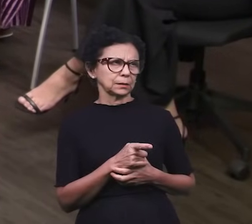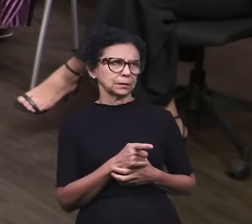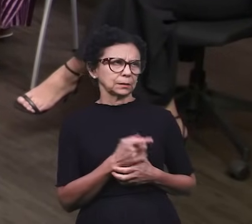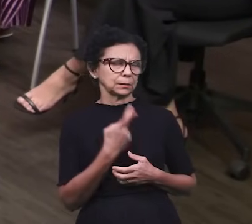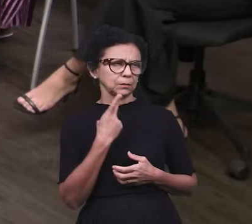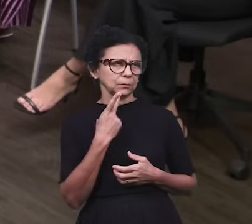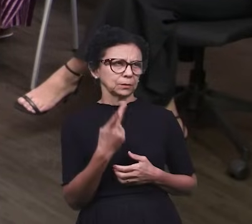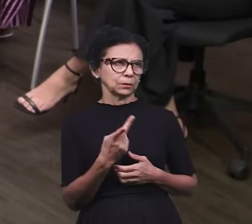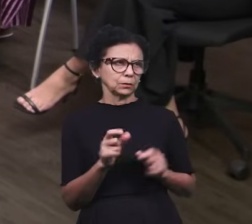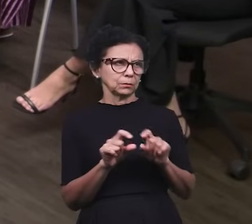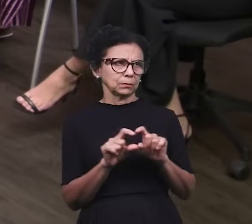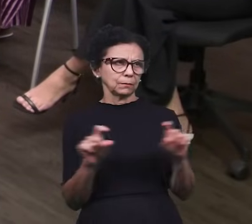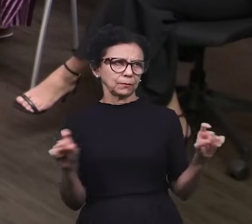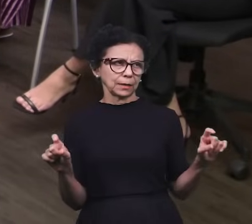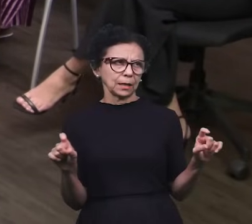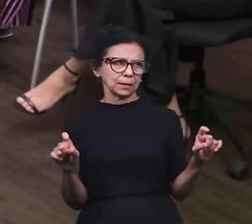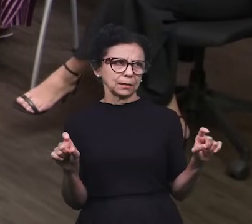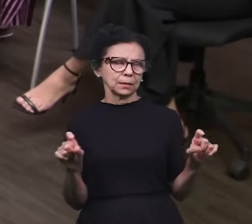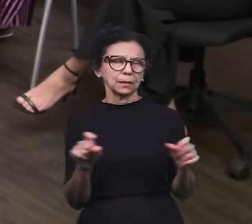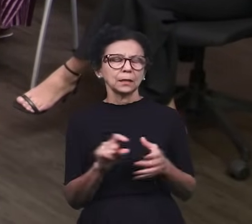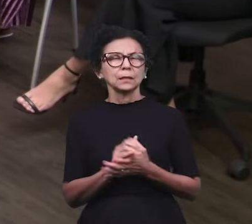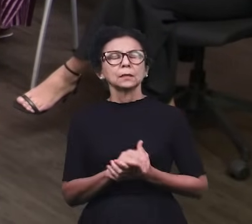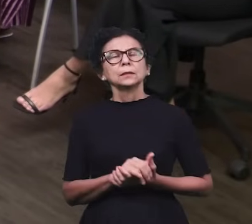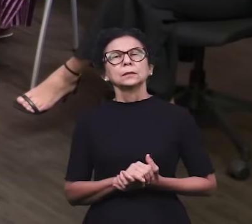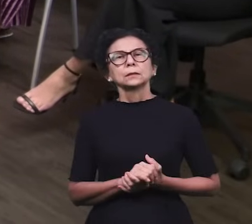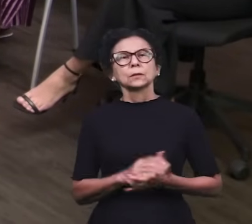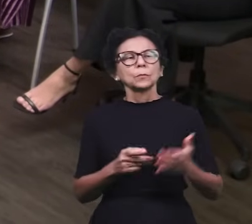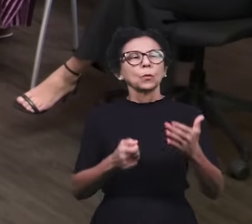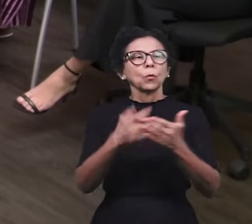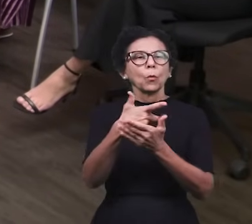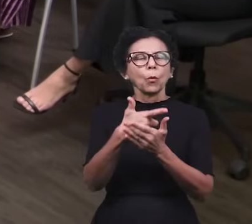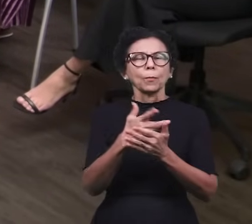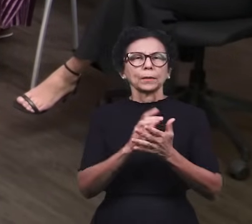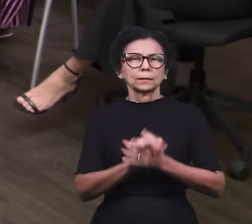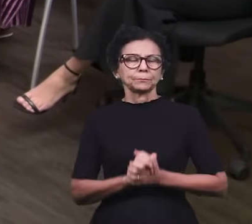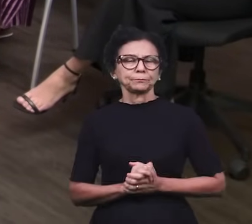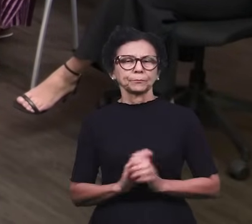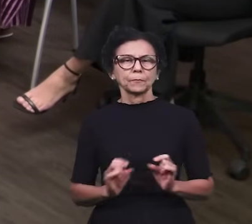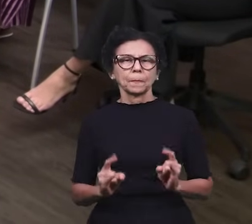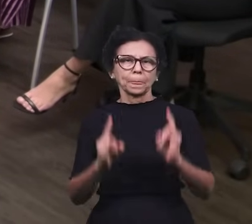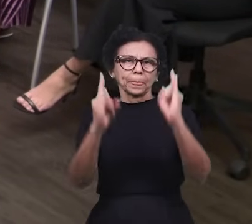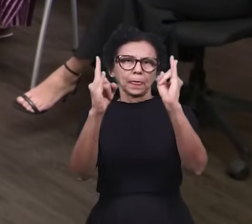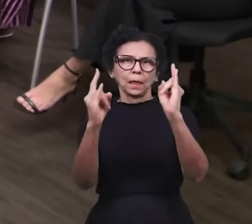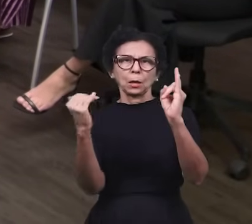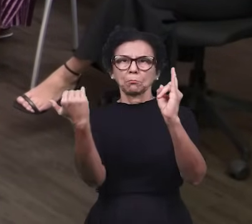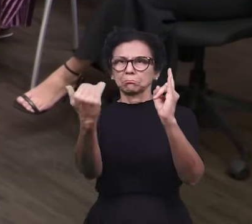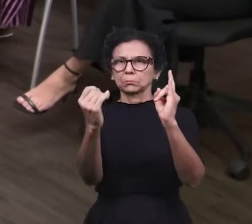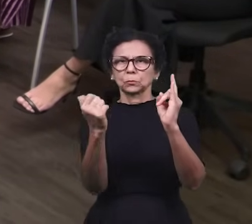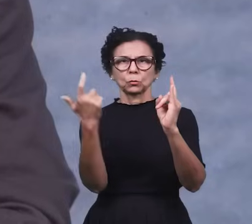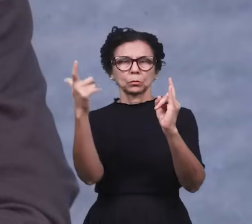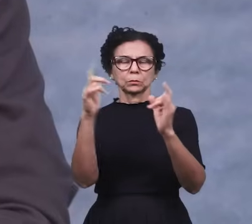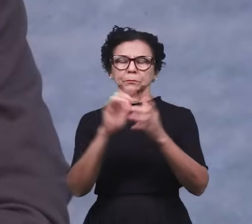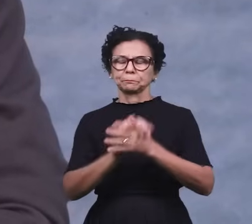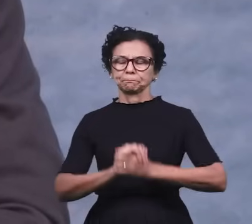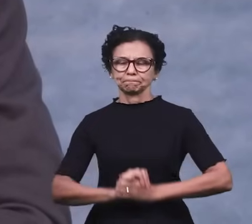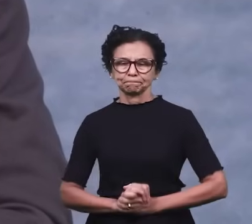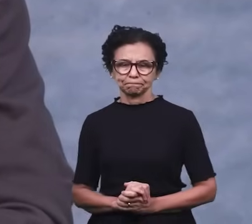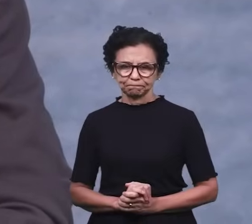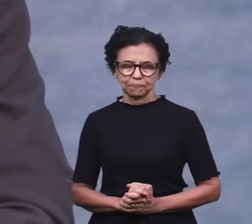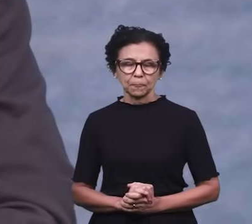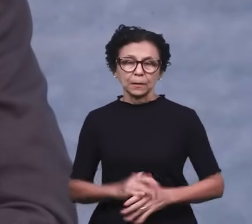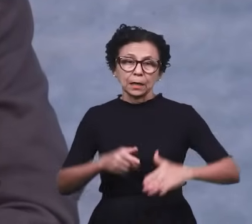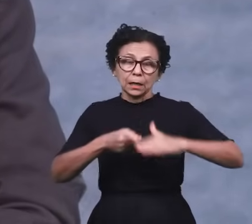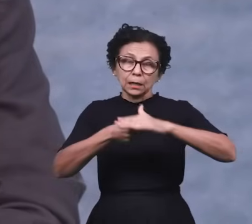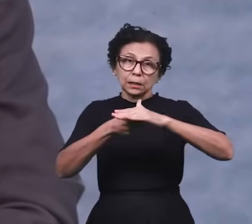de um gancho que você trouxe aqui agora, quando você falou sobre imóveis. Quando se fala em investimento, e basicamente eu